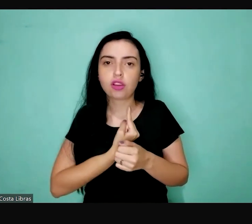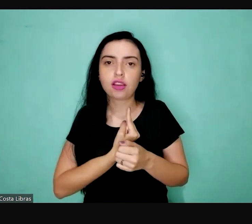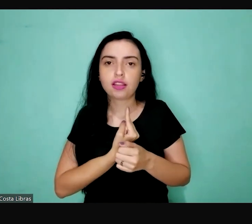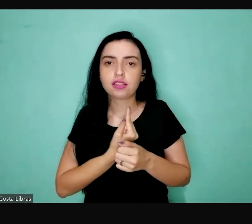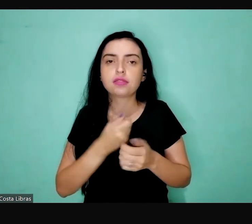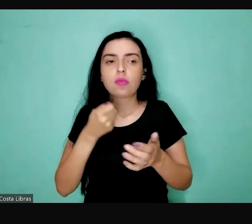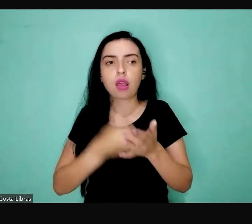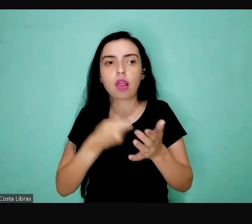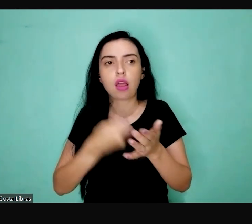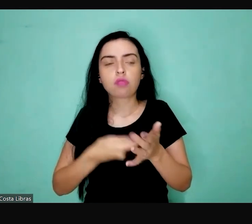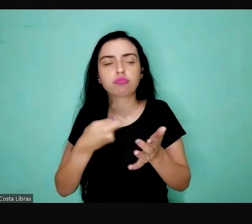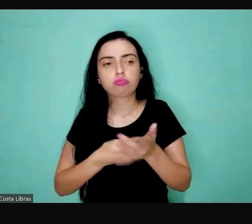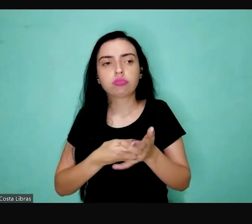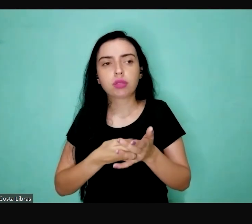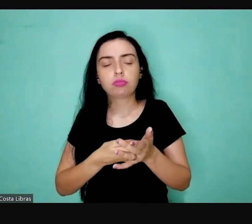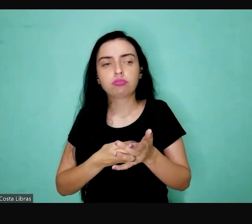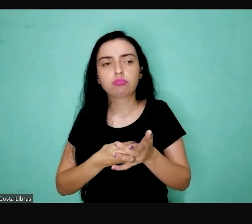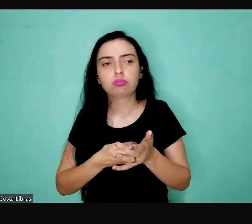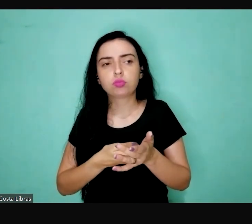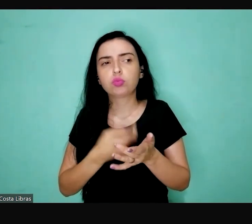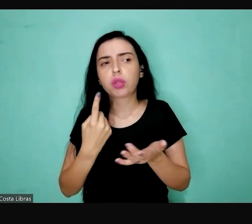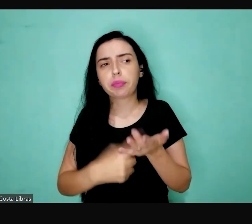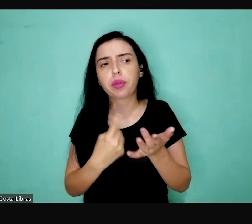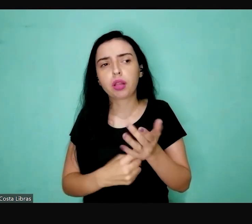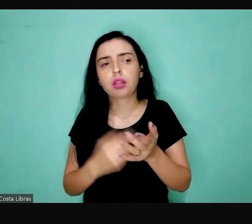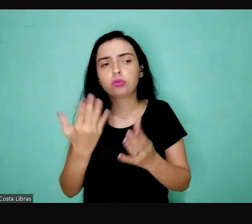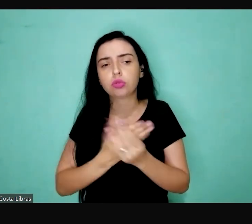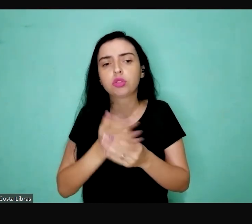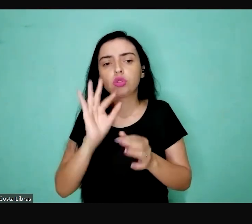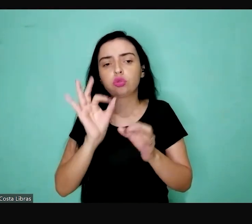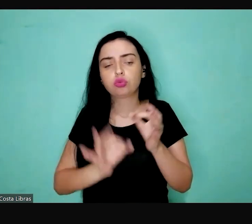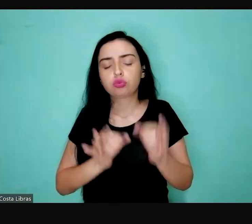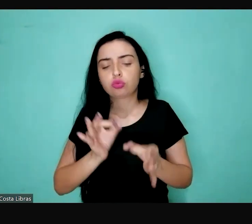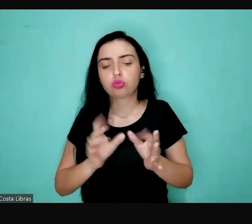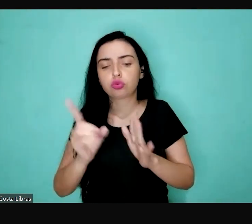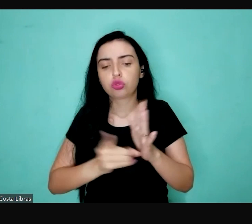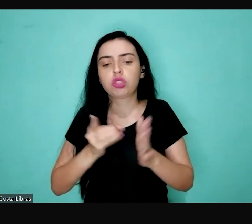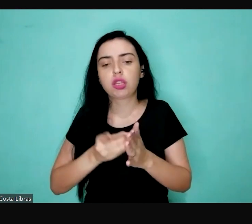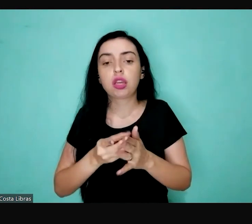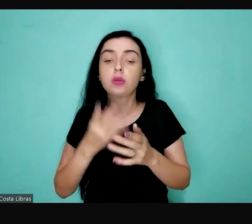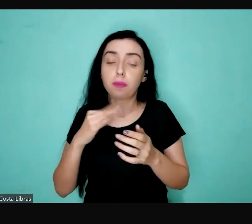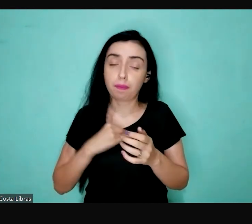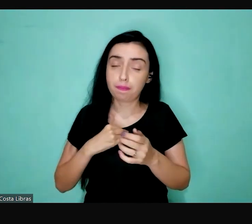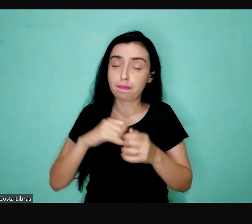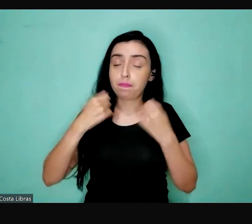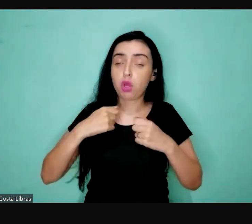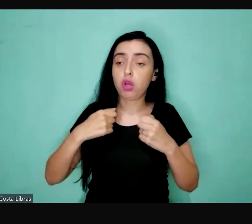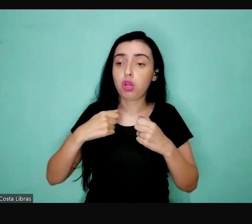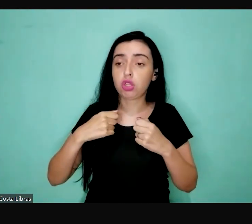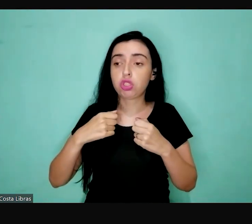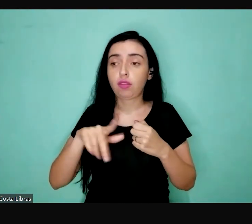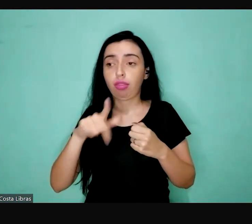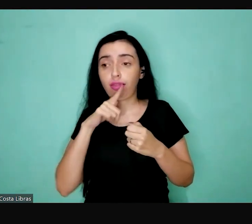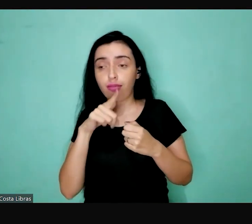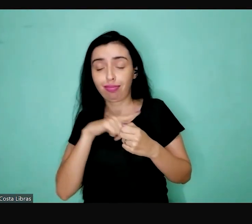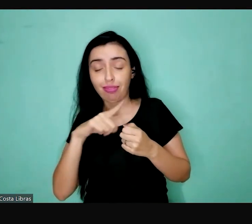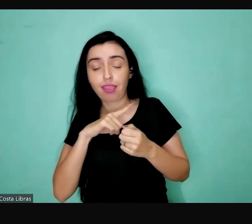aplicadores do direito, podemos ter uma outra perspectiva, né? Eu só fico um pouco preocupada e eu, assim,